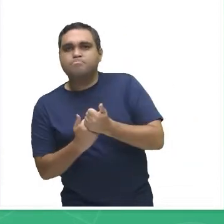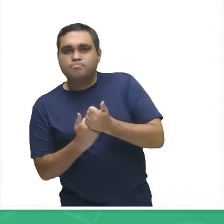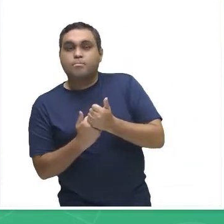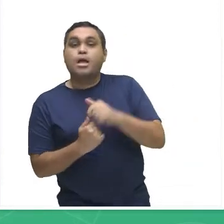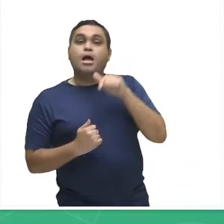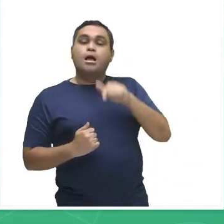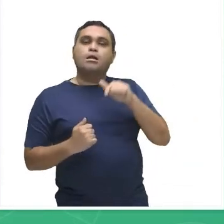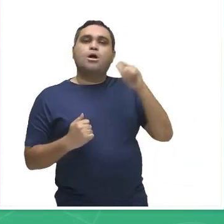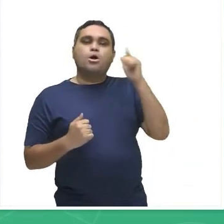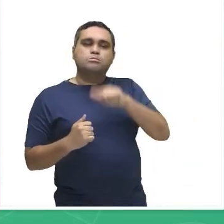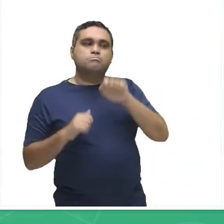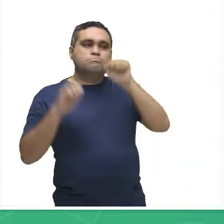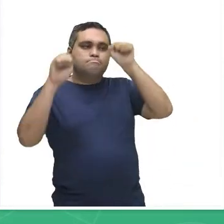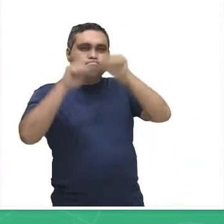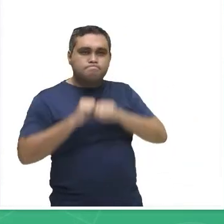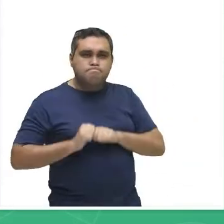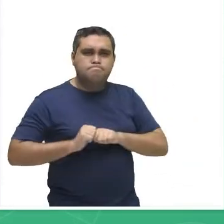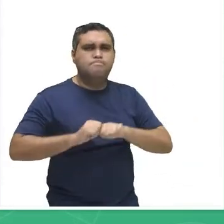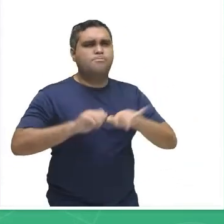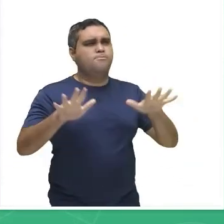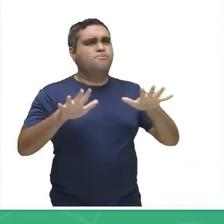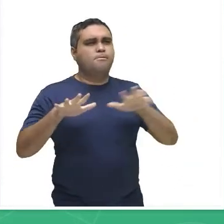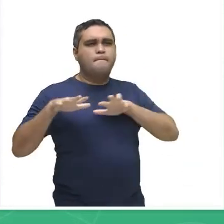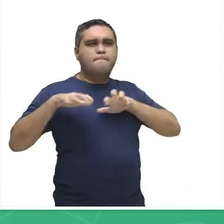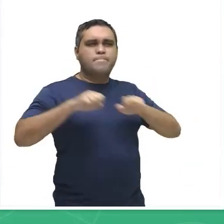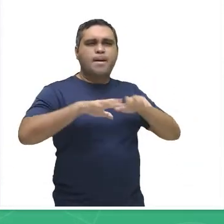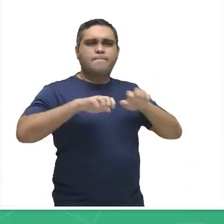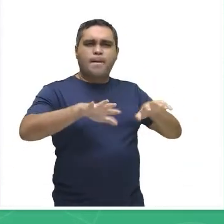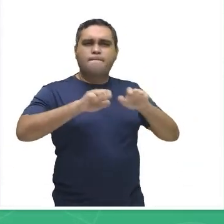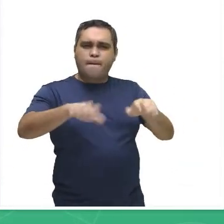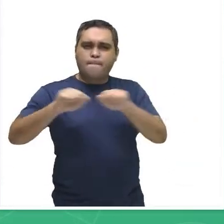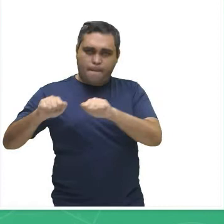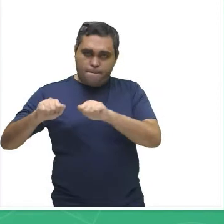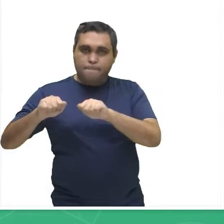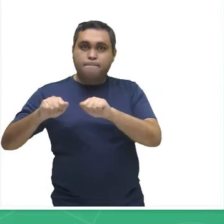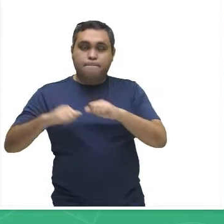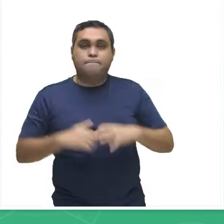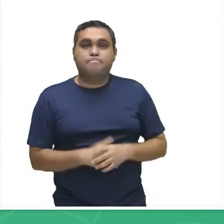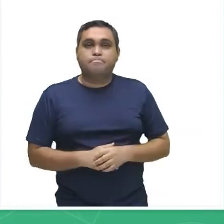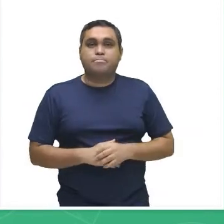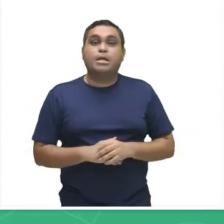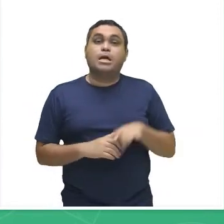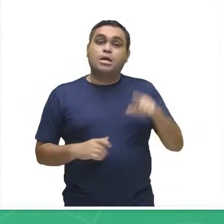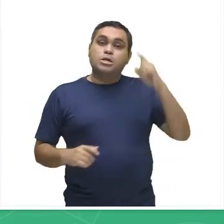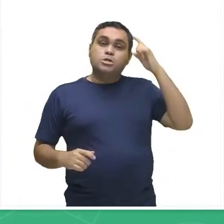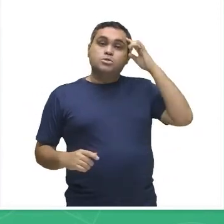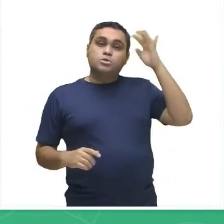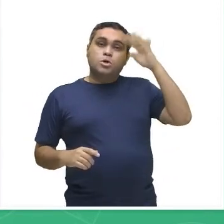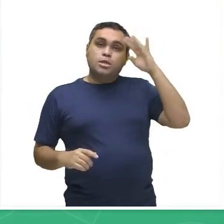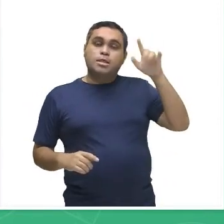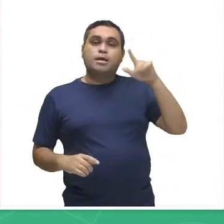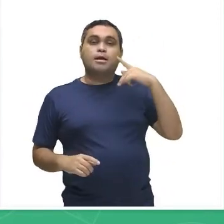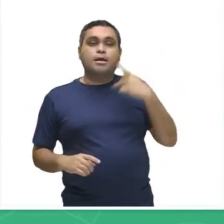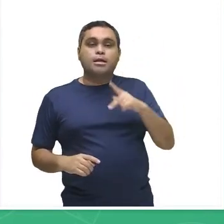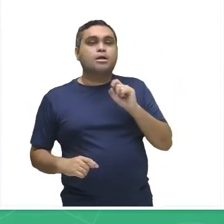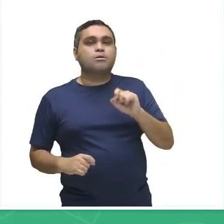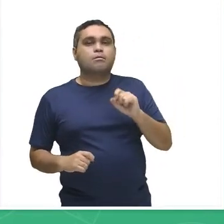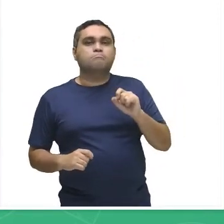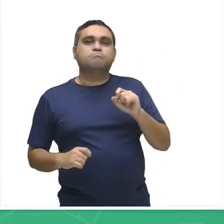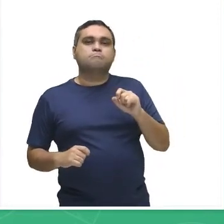ali da região. Inclusive, o sonho dele é avançar, sair do Ocidente e ir para o Oriente. Vamos ver então aqui